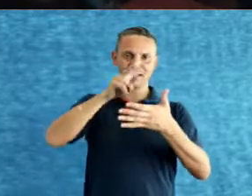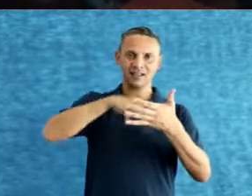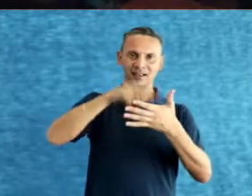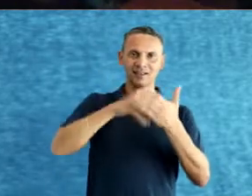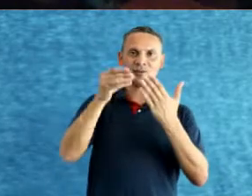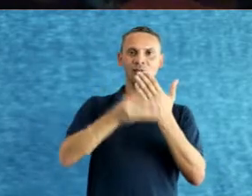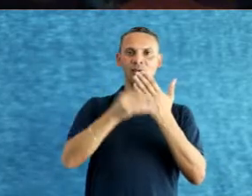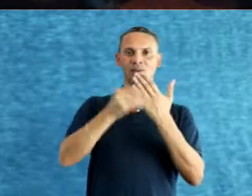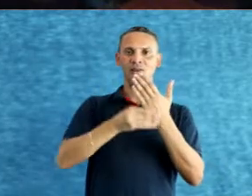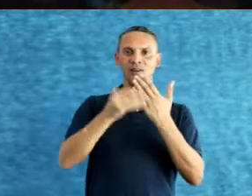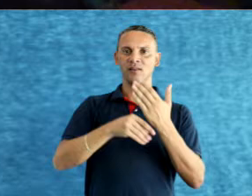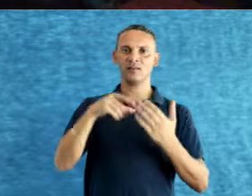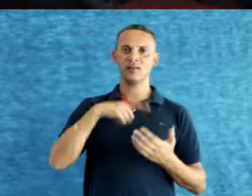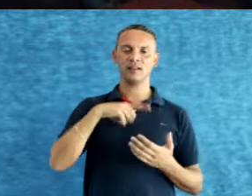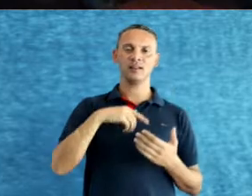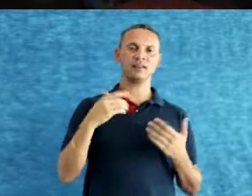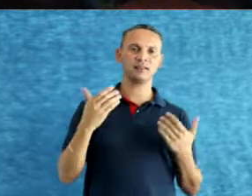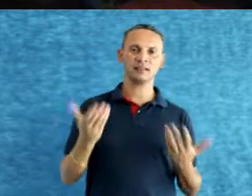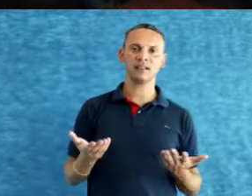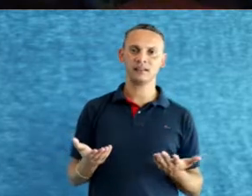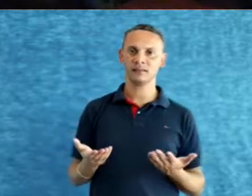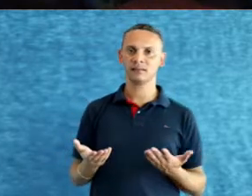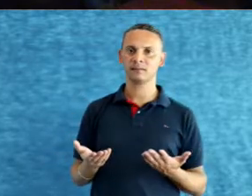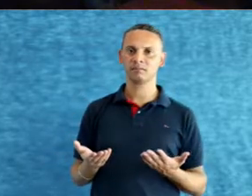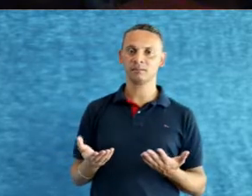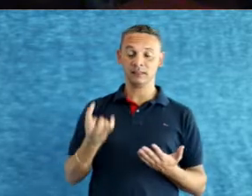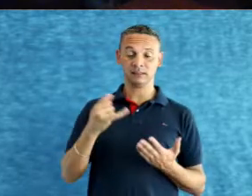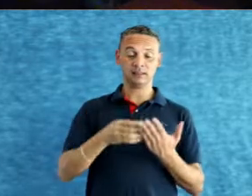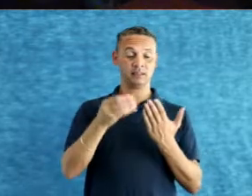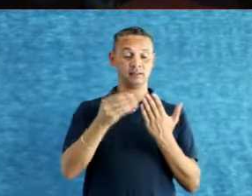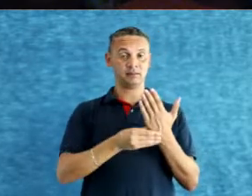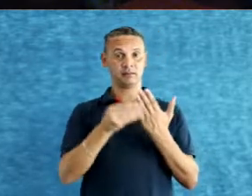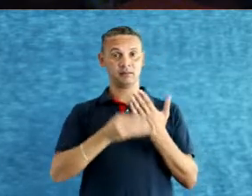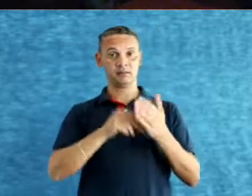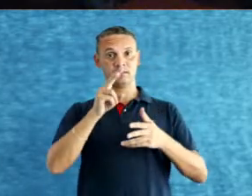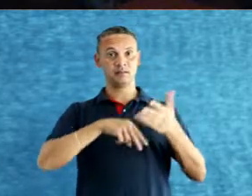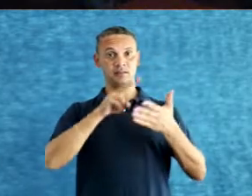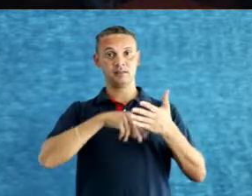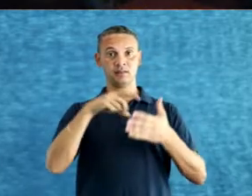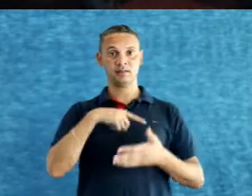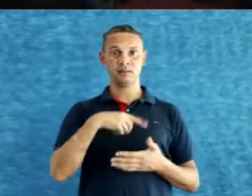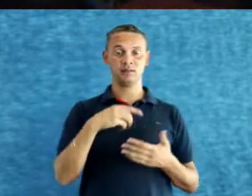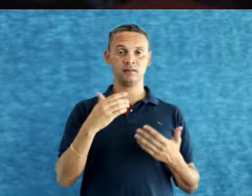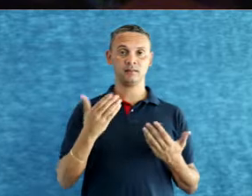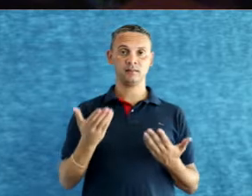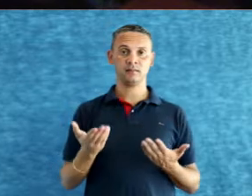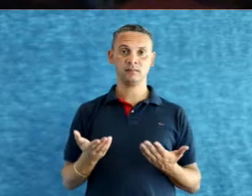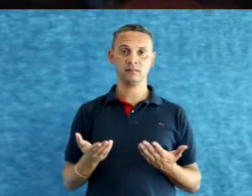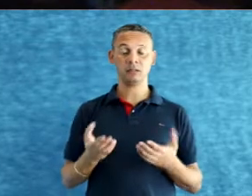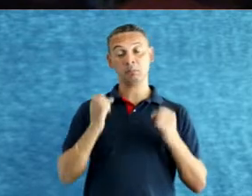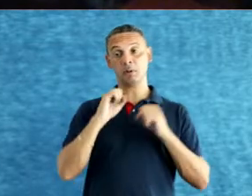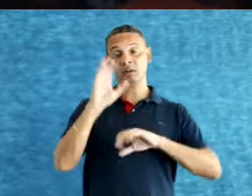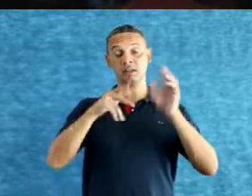e documenta, ela transcreve cartas de Garibaldi, que ela havia conhecido no Sul, ela morou em